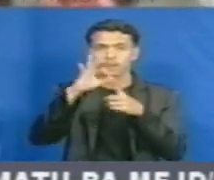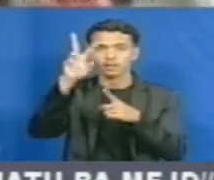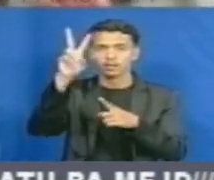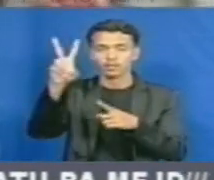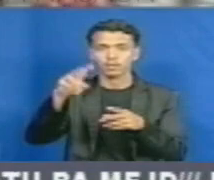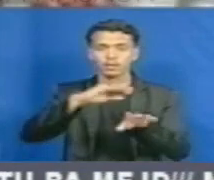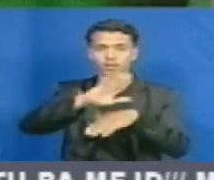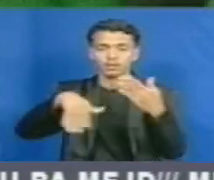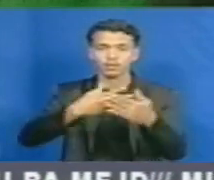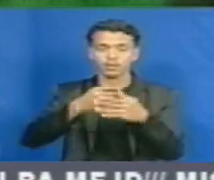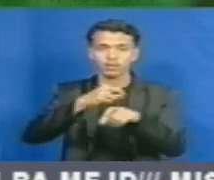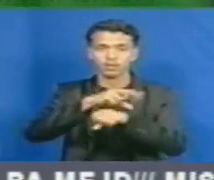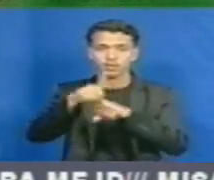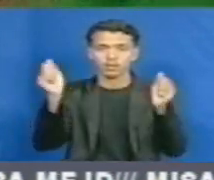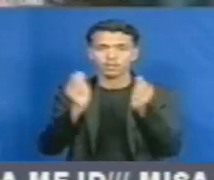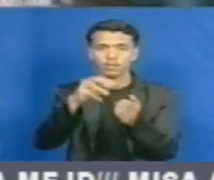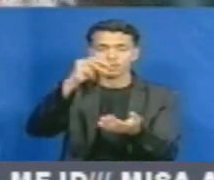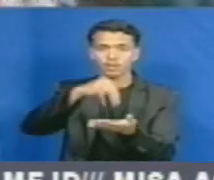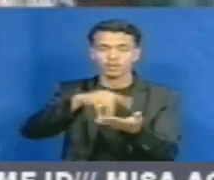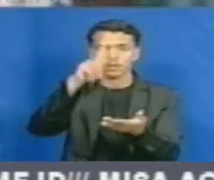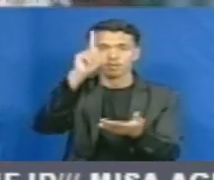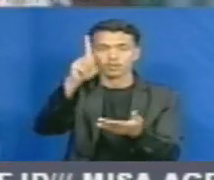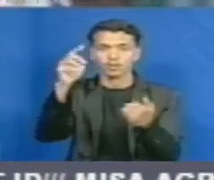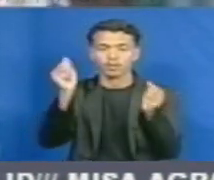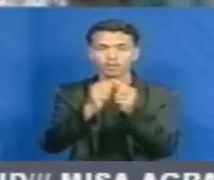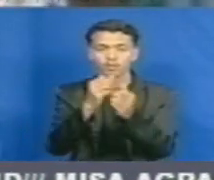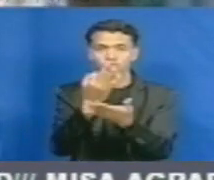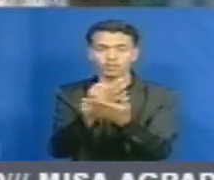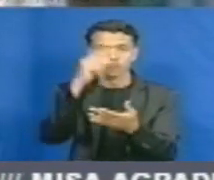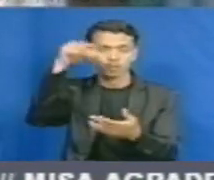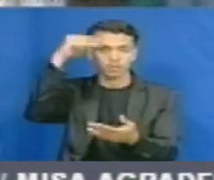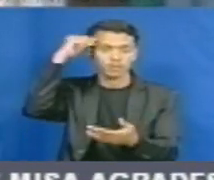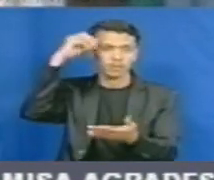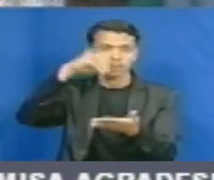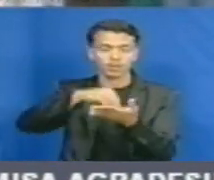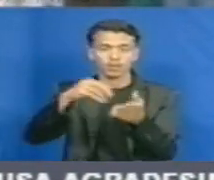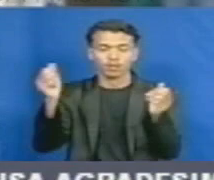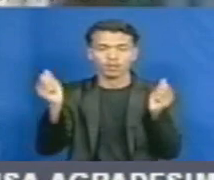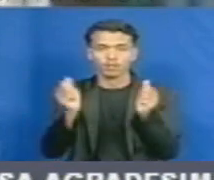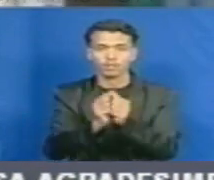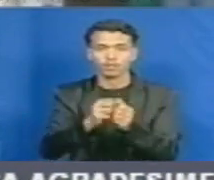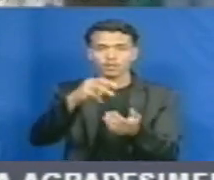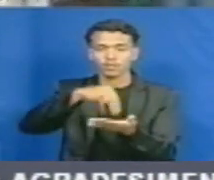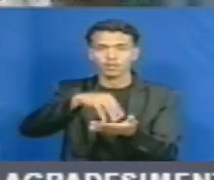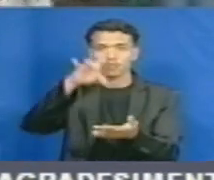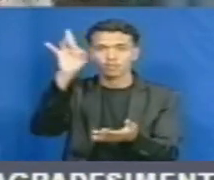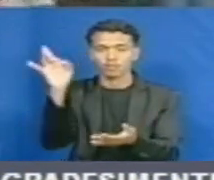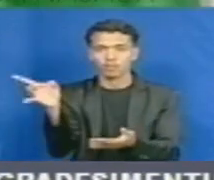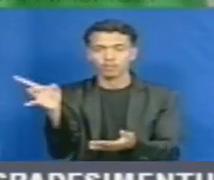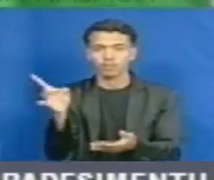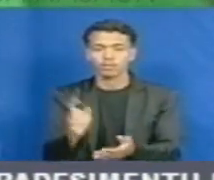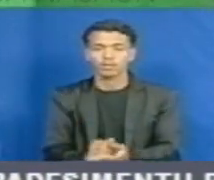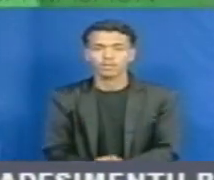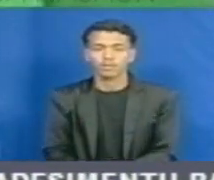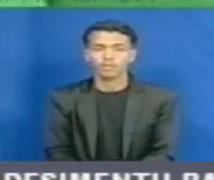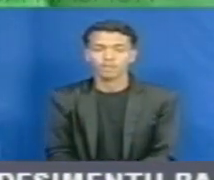território nacional, hamuto milão e da resim, o orçamento neve governo prevê, hamuto dólar americano milão ou nolo. O